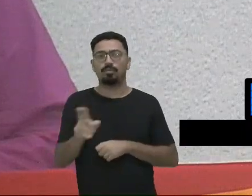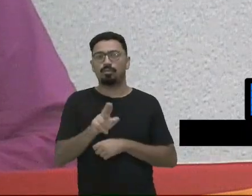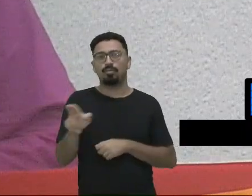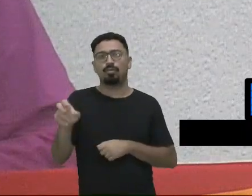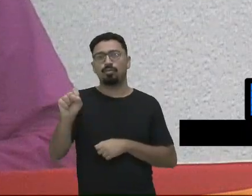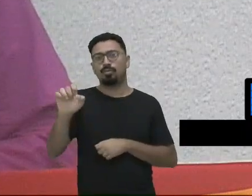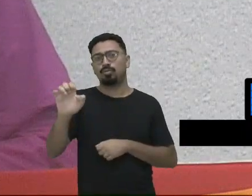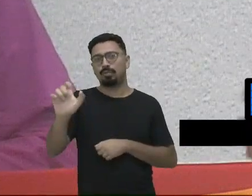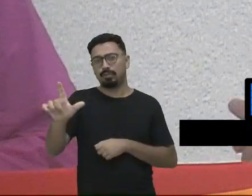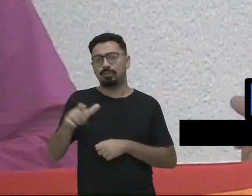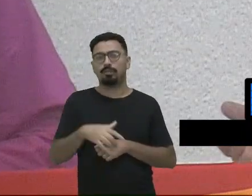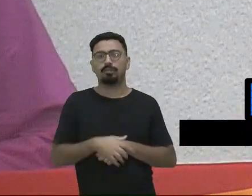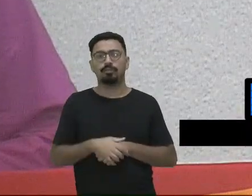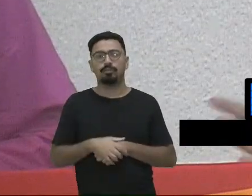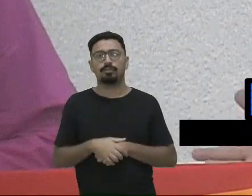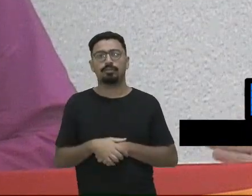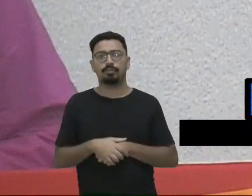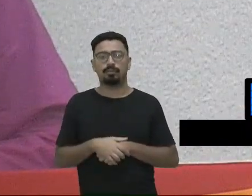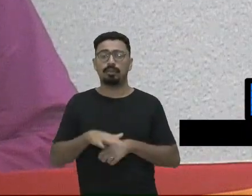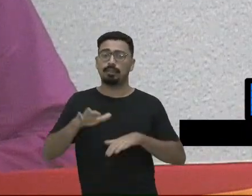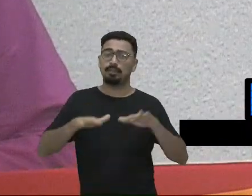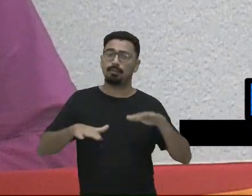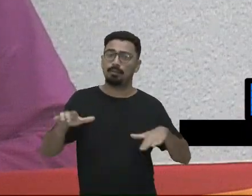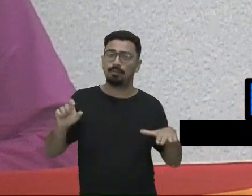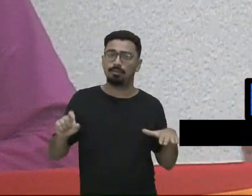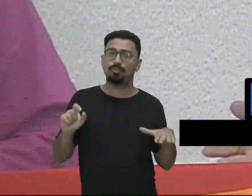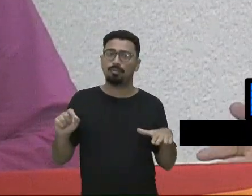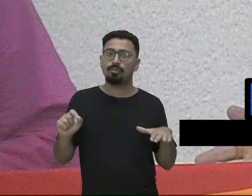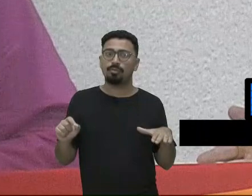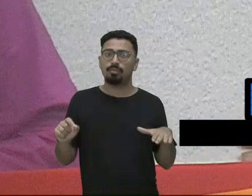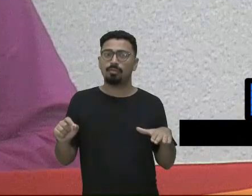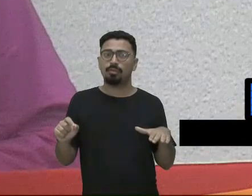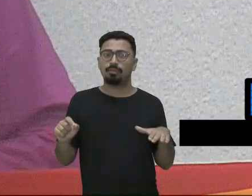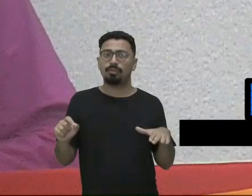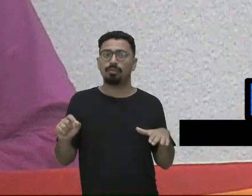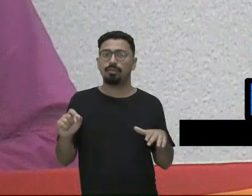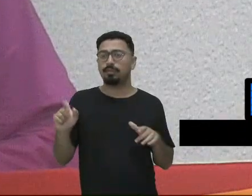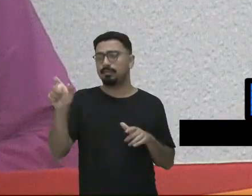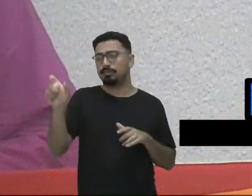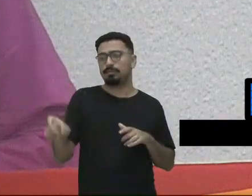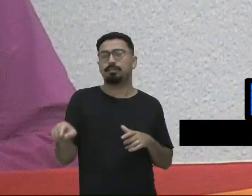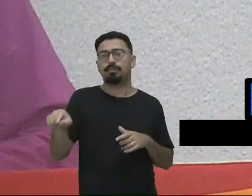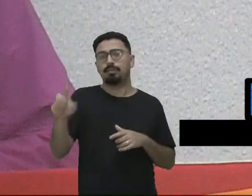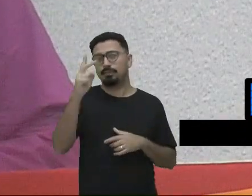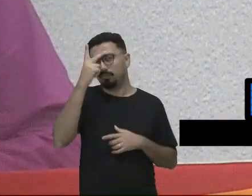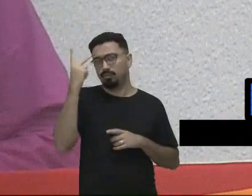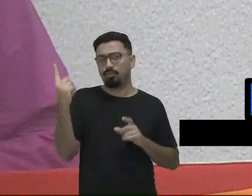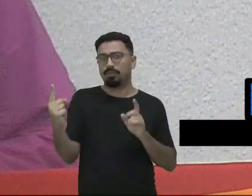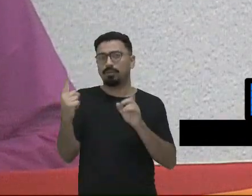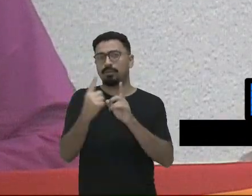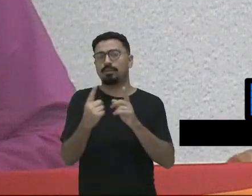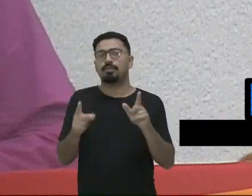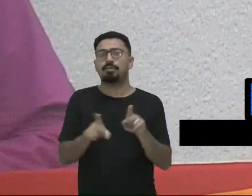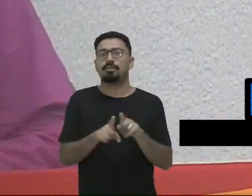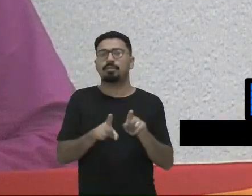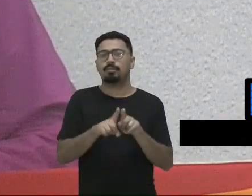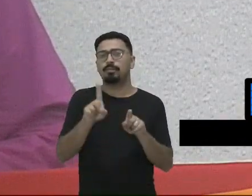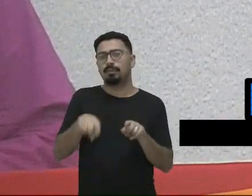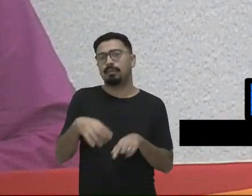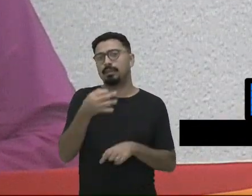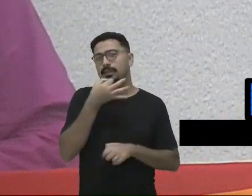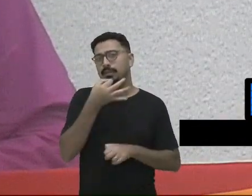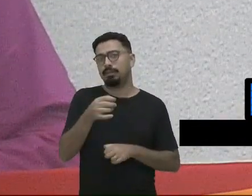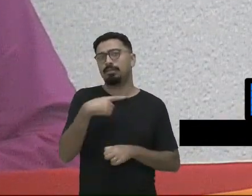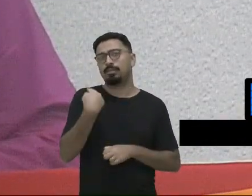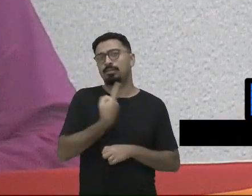social dela e aí, né, vai depender por quem ela está sendo atendida, que é justamente uma das críticas, né, que nós